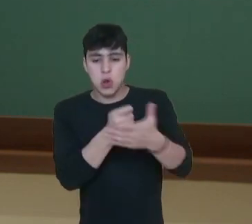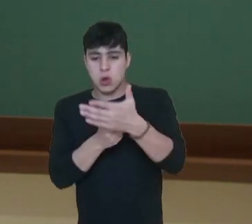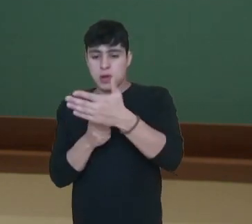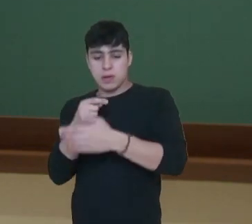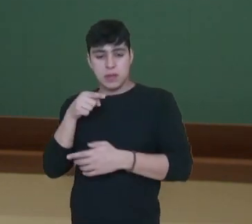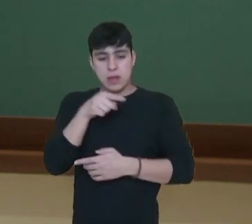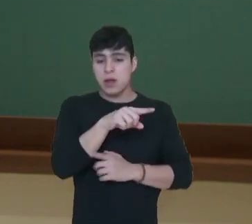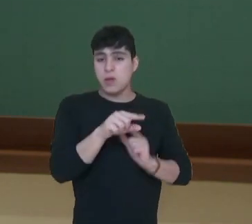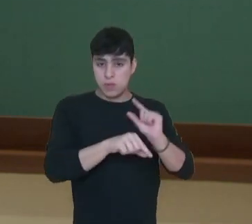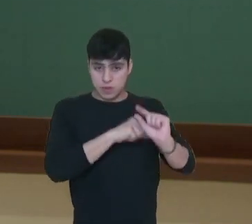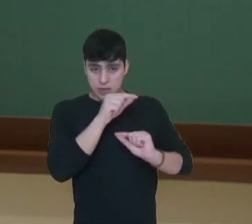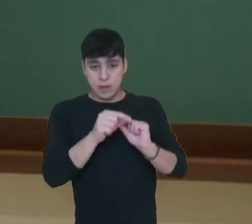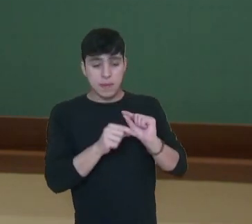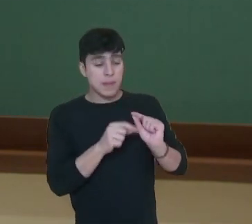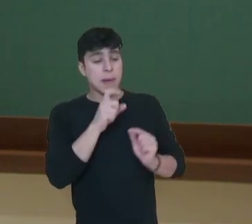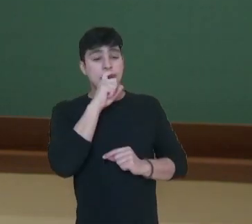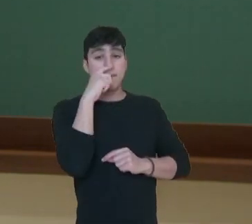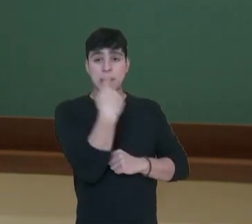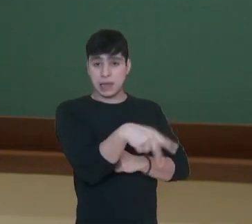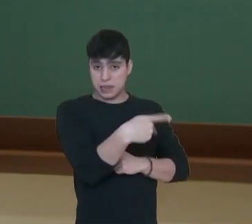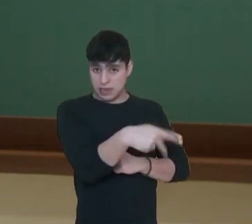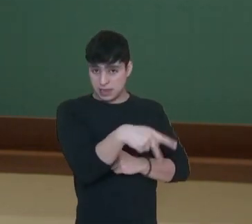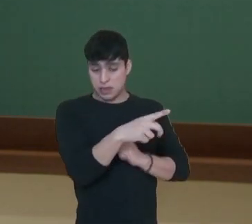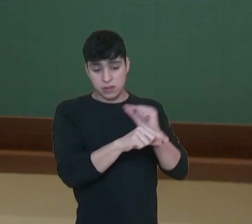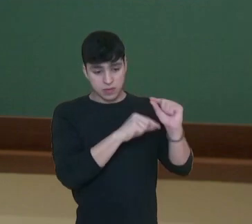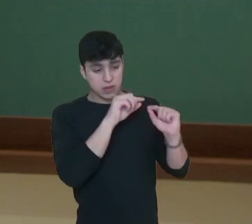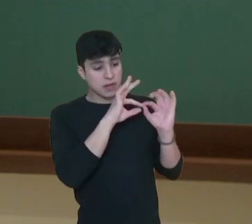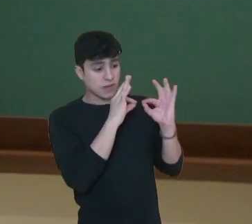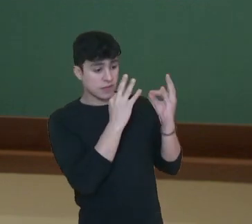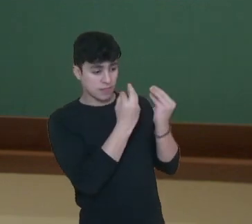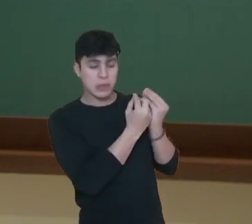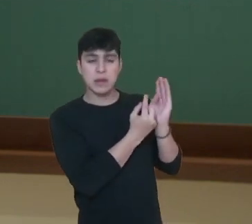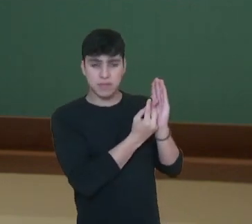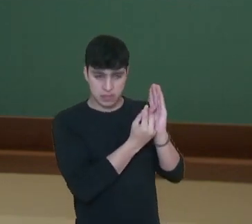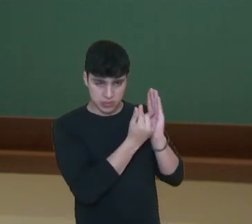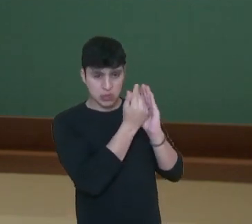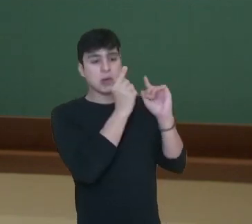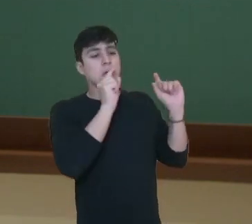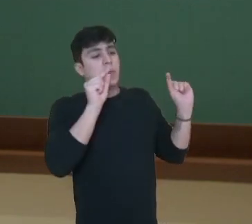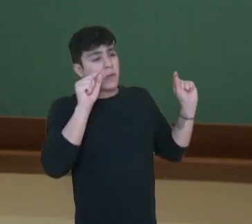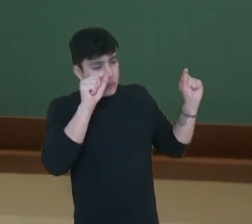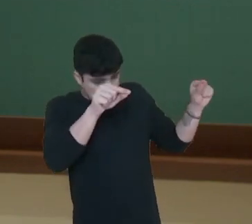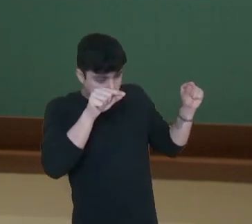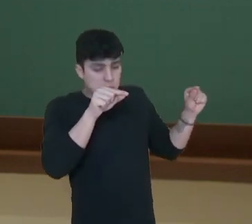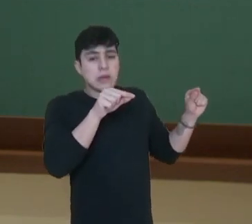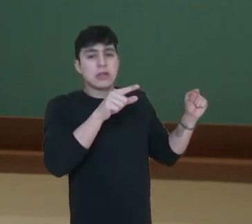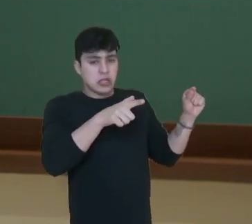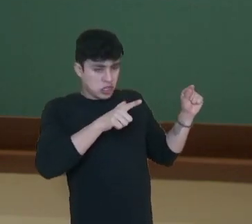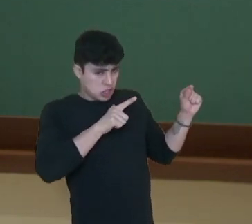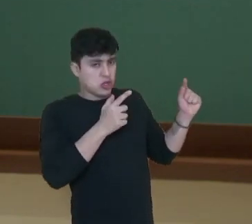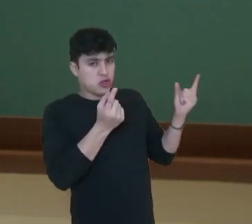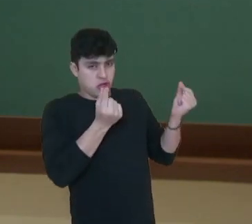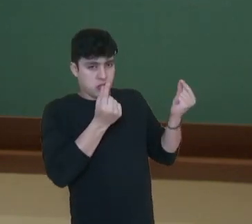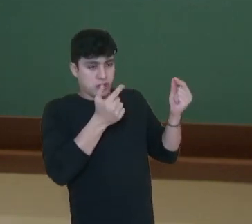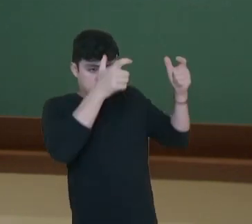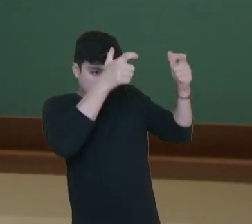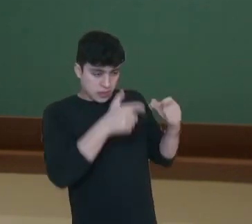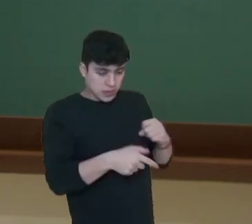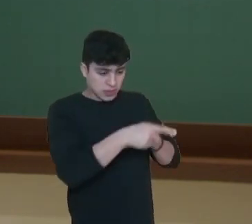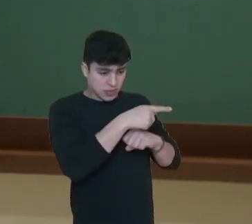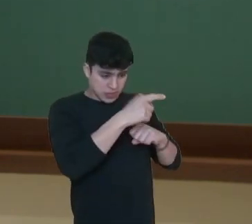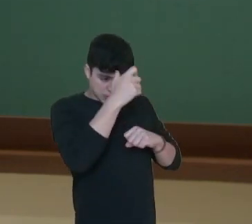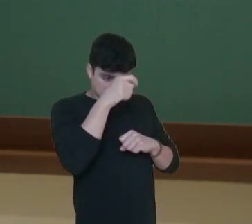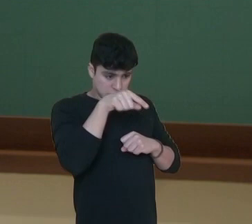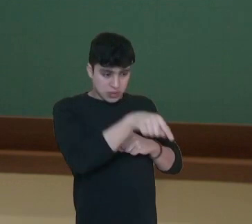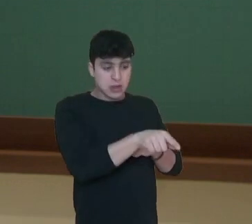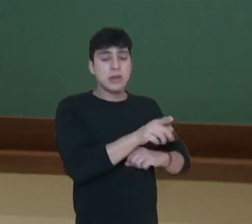um filho de dessas famílias mais burguesas que tinham dinheiro dentro da Índia, e ele vai